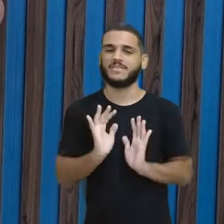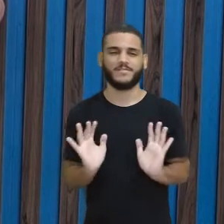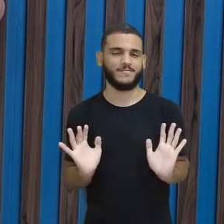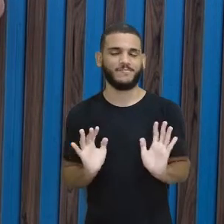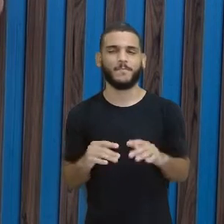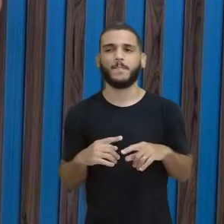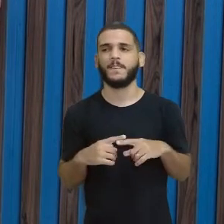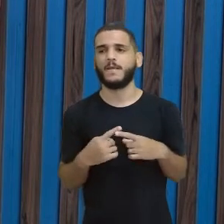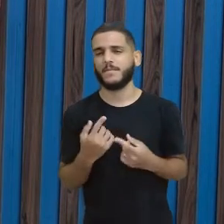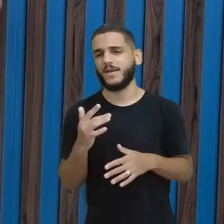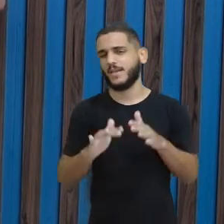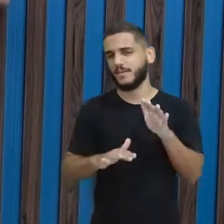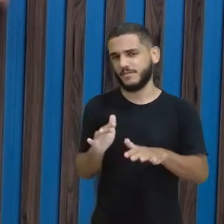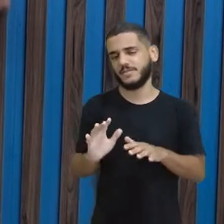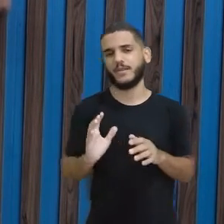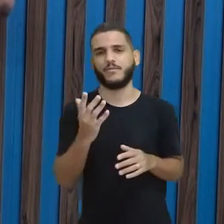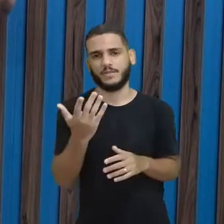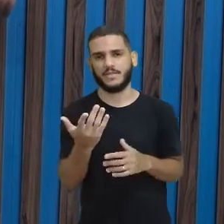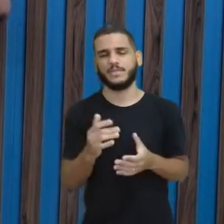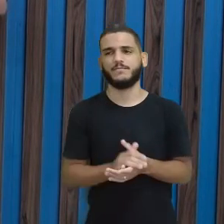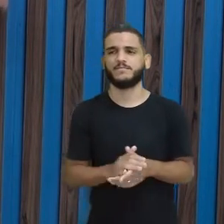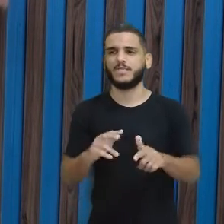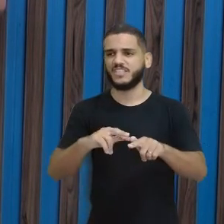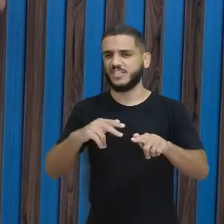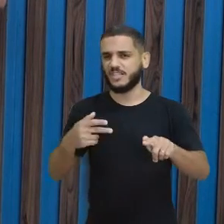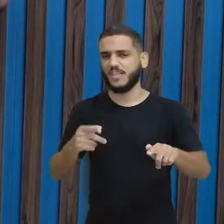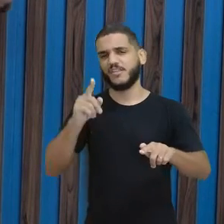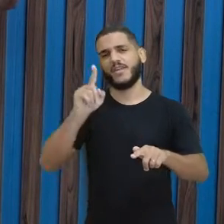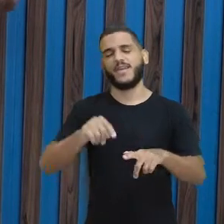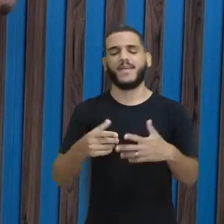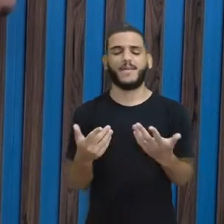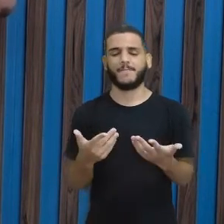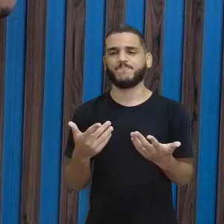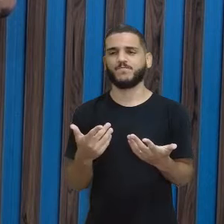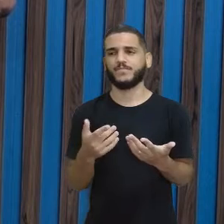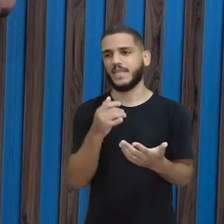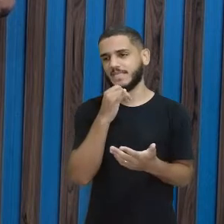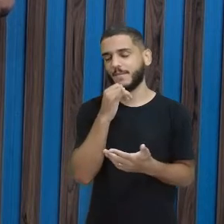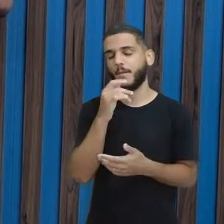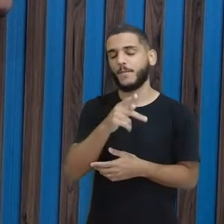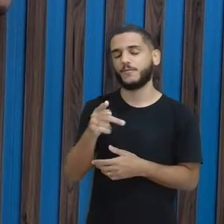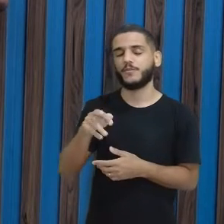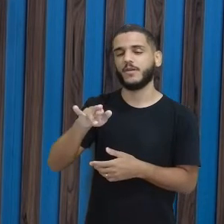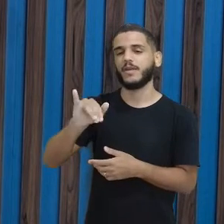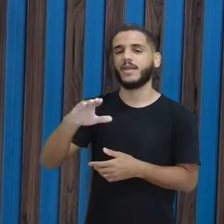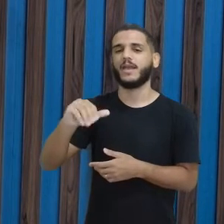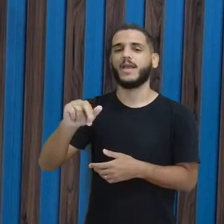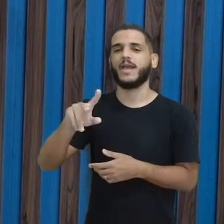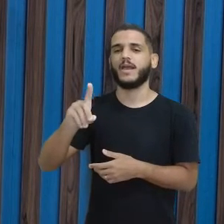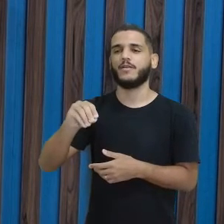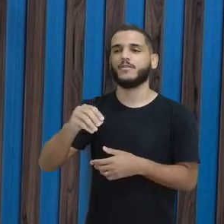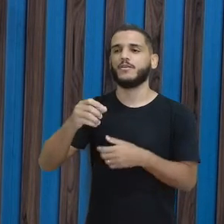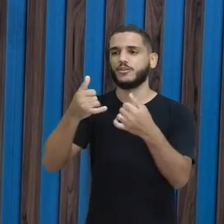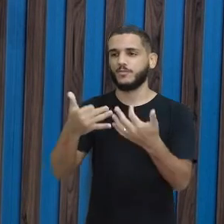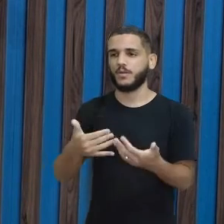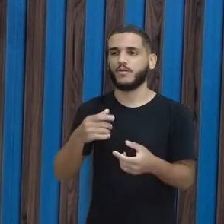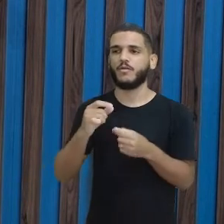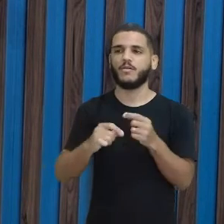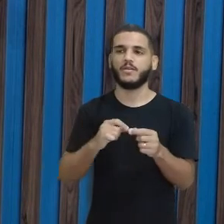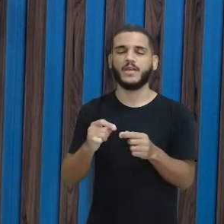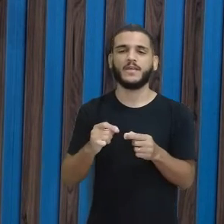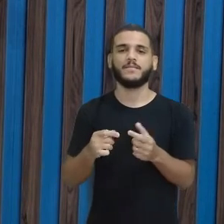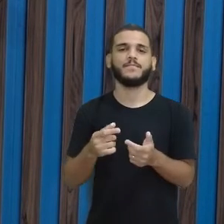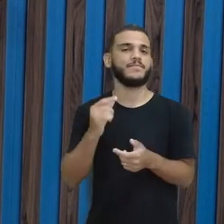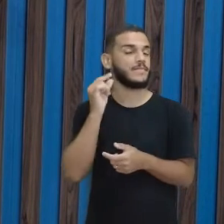acontecer. Mas na maioria das vezes é. Genética é muito abrangente. Então, a Ricardinho falou do cabelinho na orelha. Eu falo desse negocinho aqui que fica pendurado,